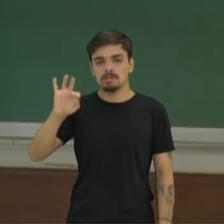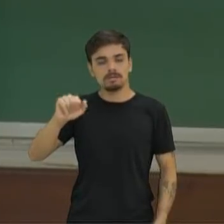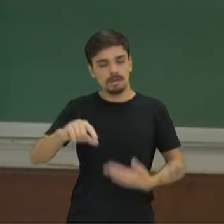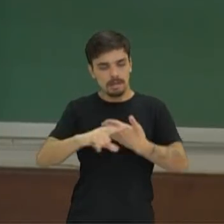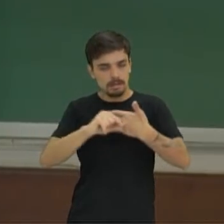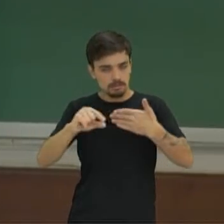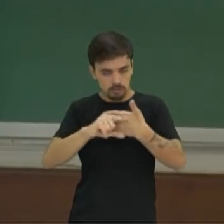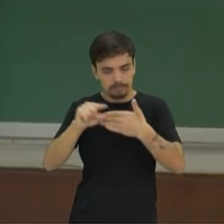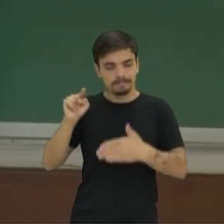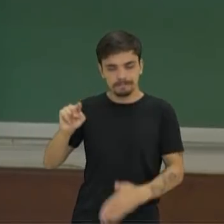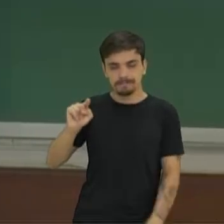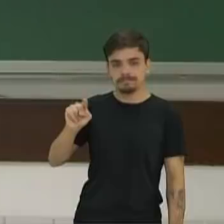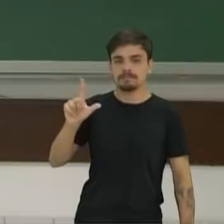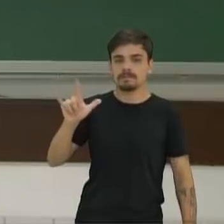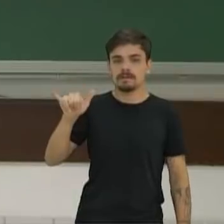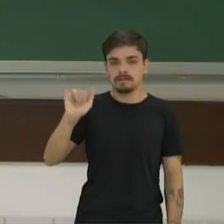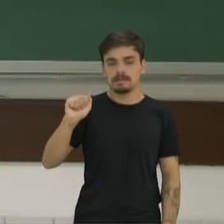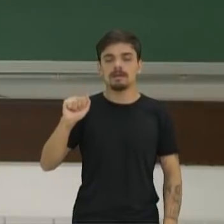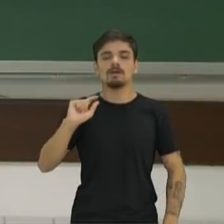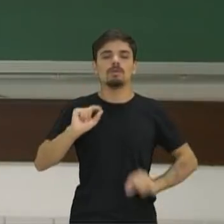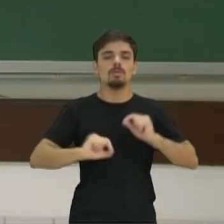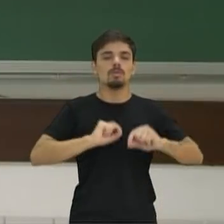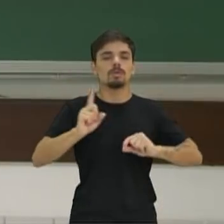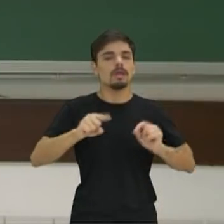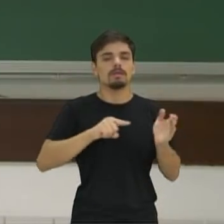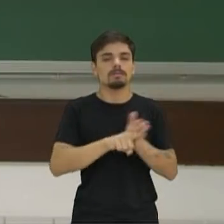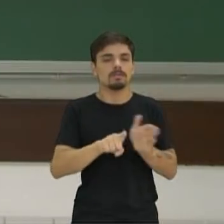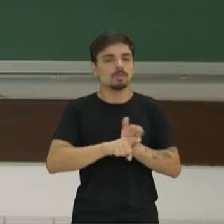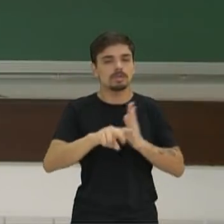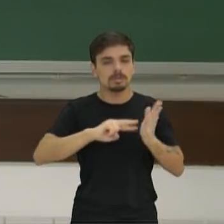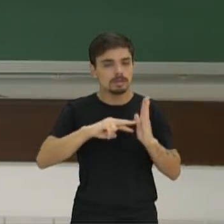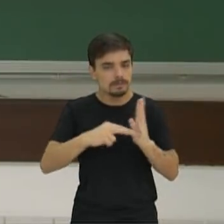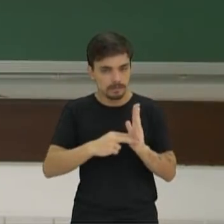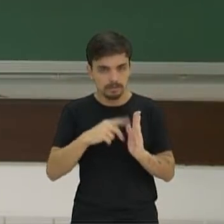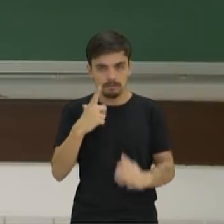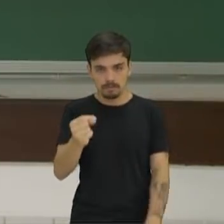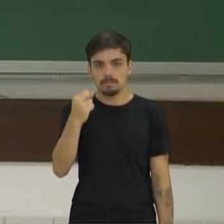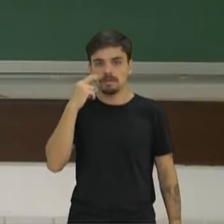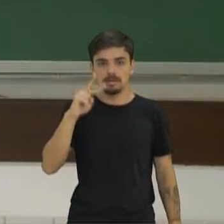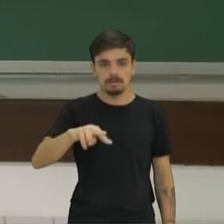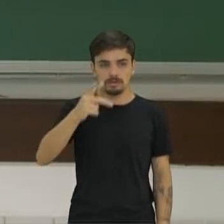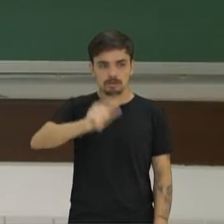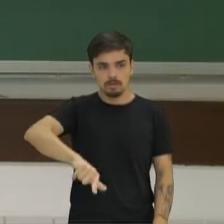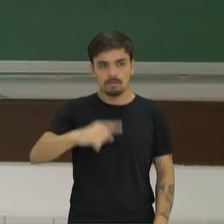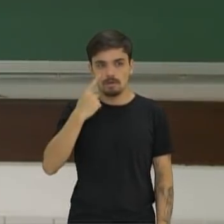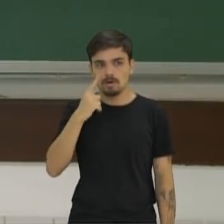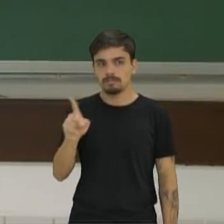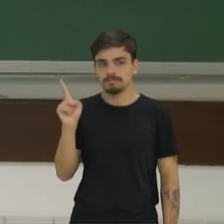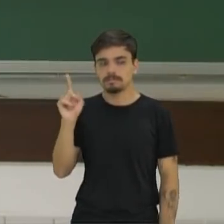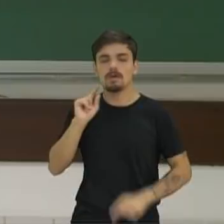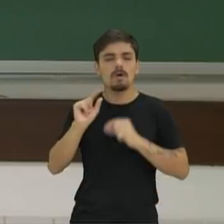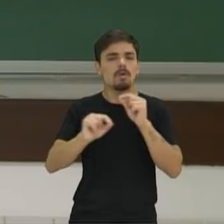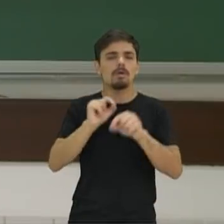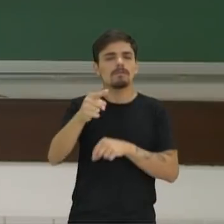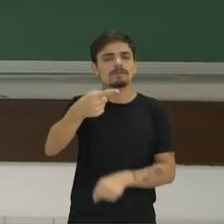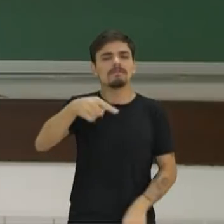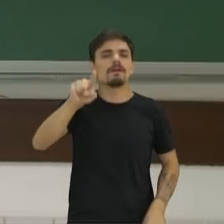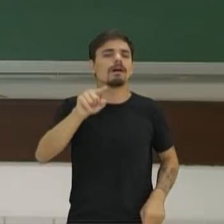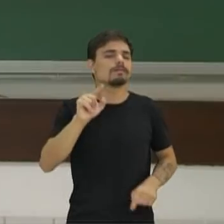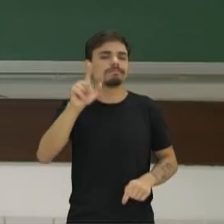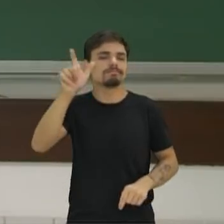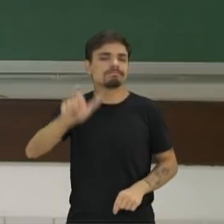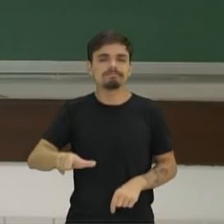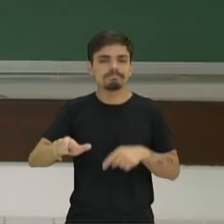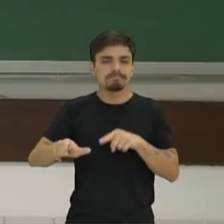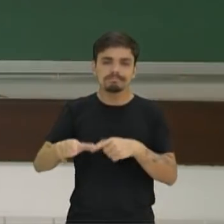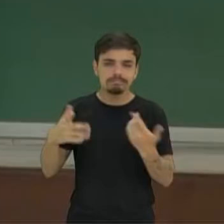Lia Luft. O que será que essas perguntas querem dizer? Vamos reler as perguntas? Olha só. O que você vai ser? Já